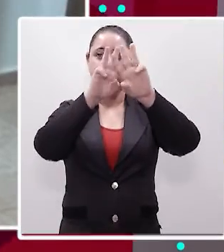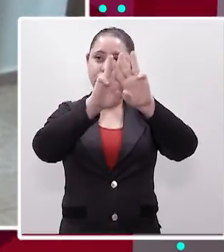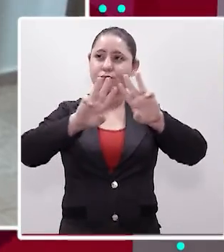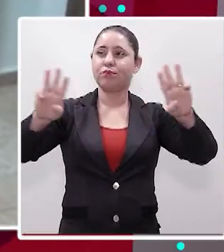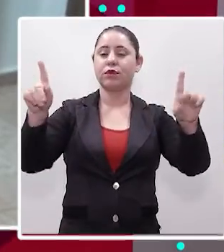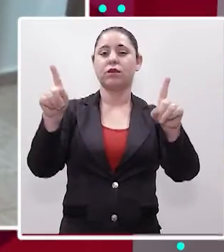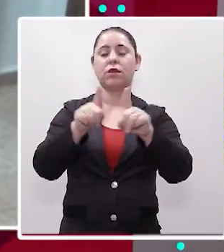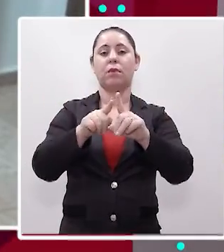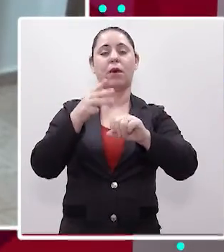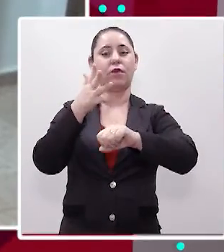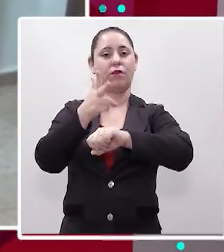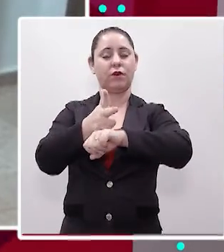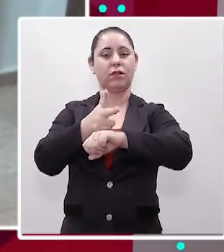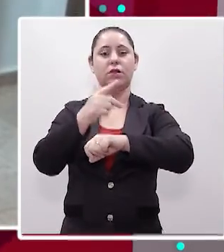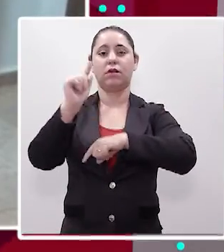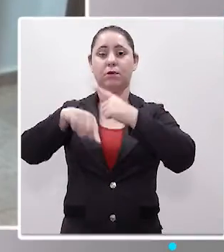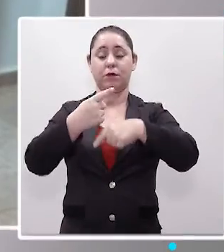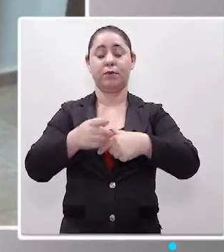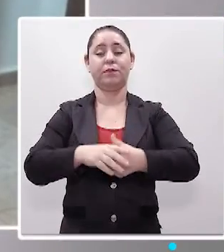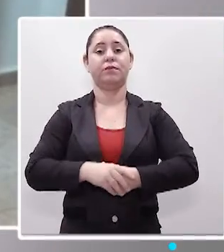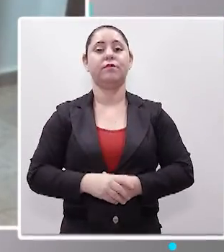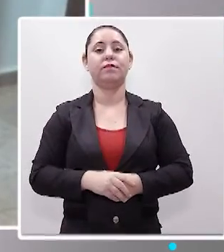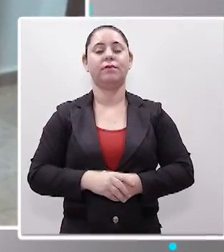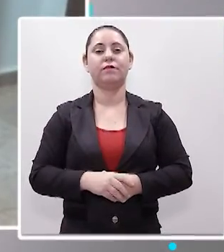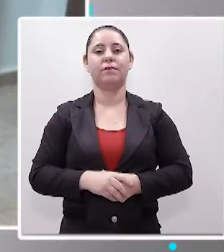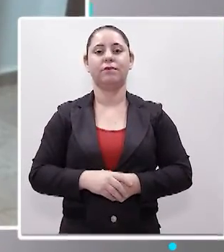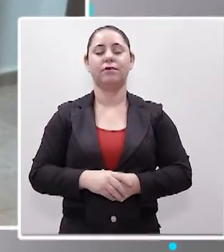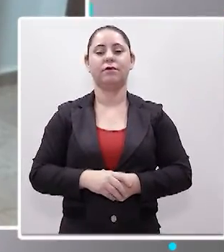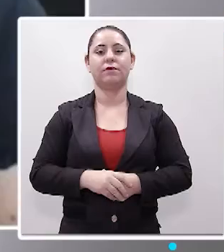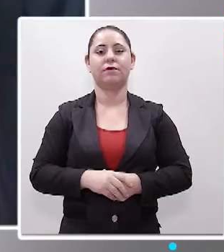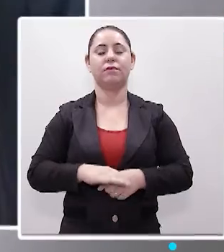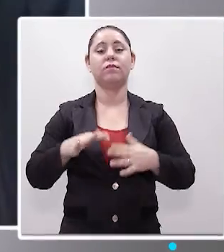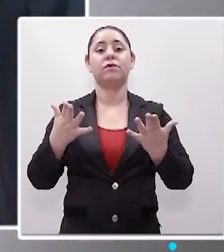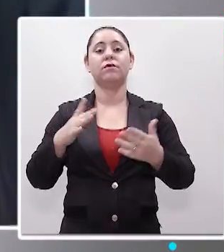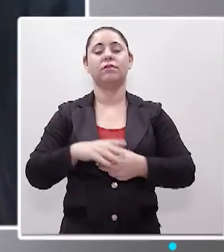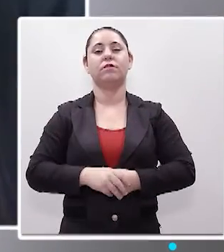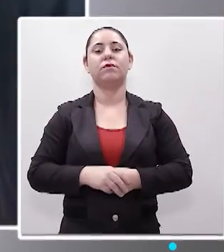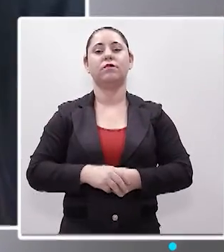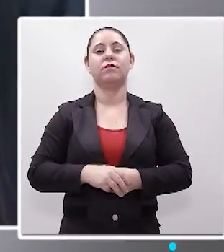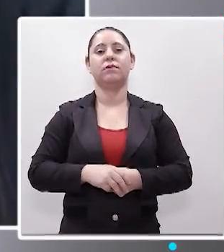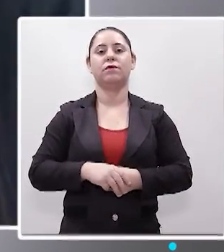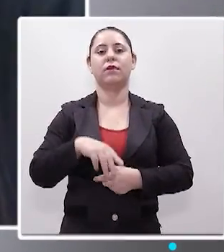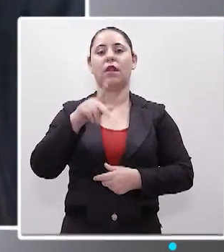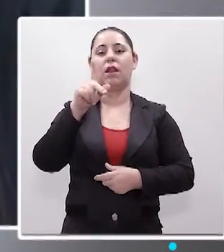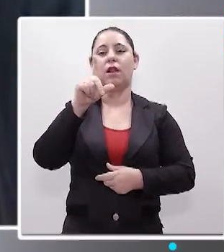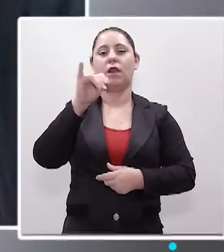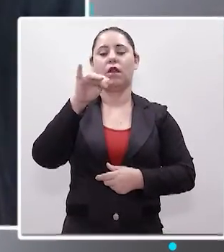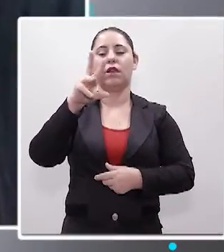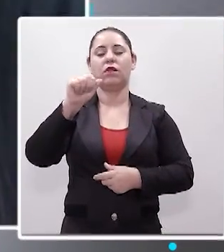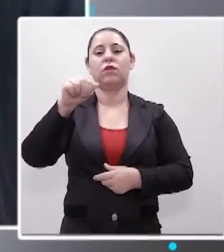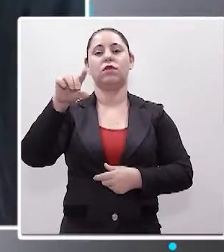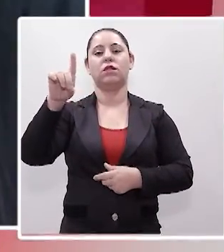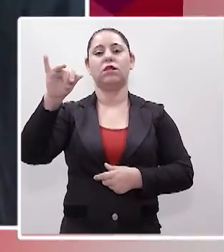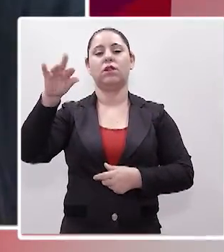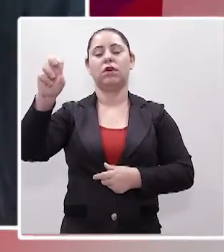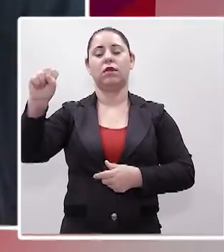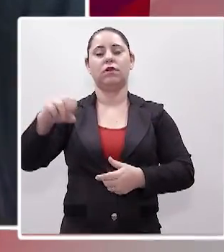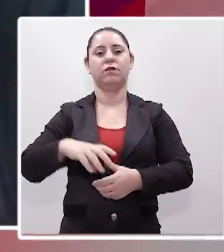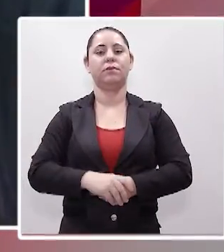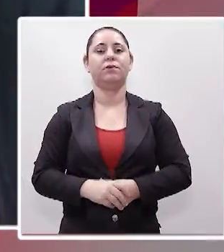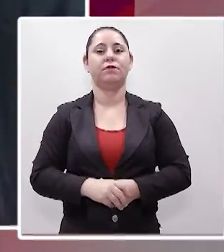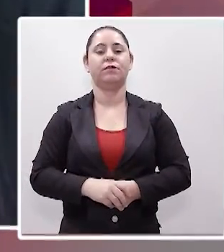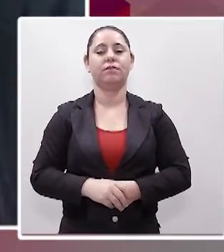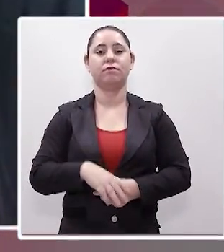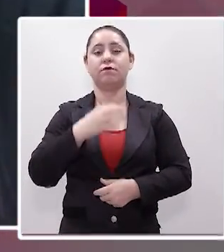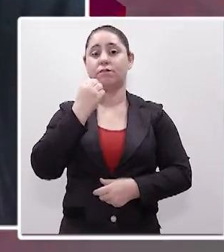Linktree para você colocar na descrição do vídeo depois. Qual que é? É o